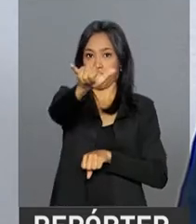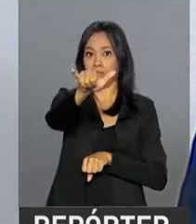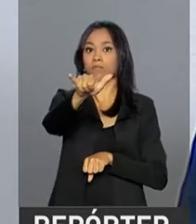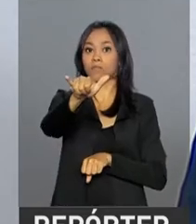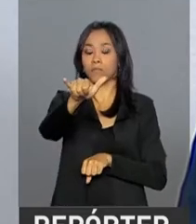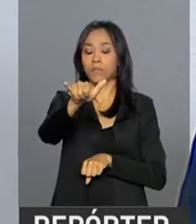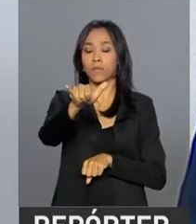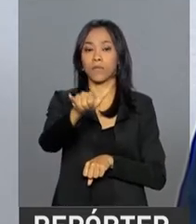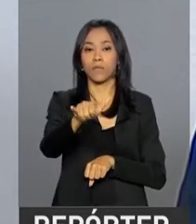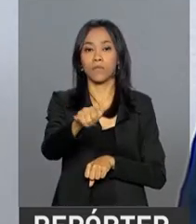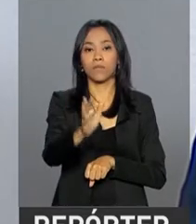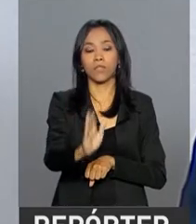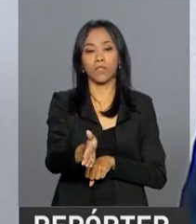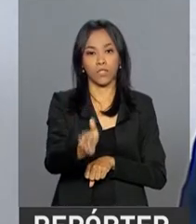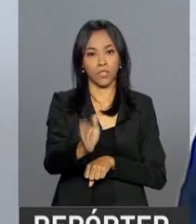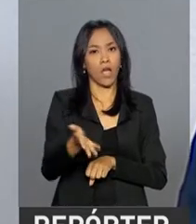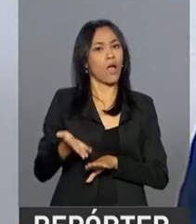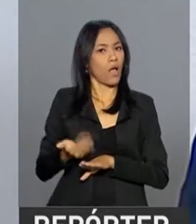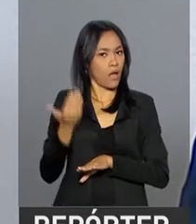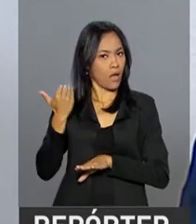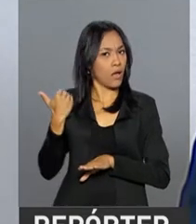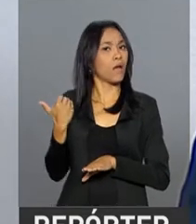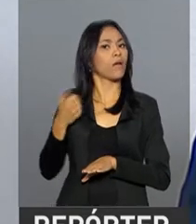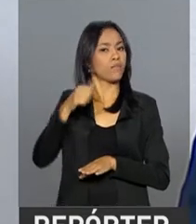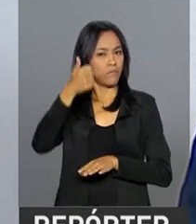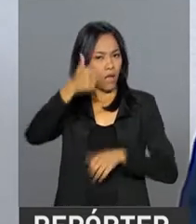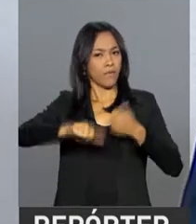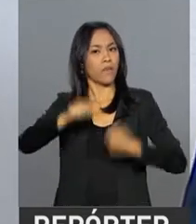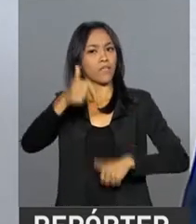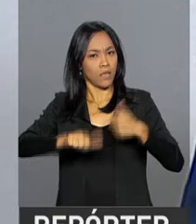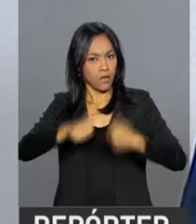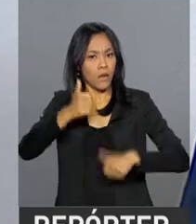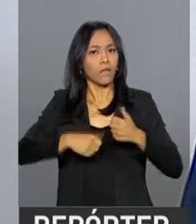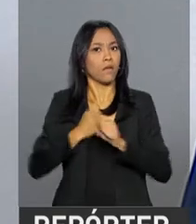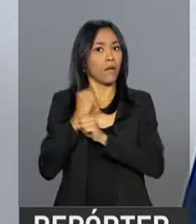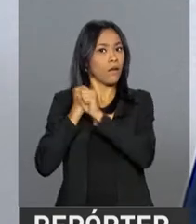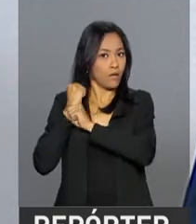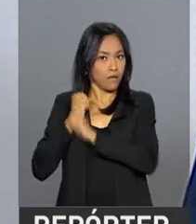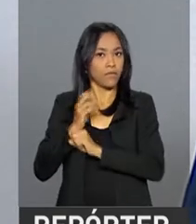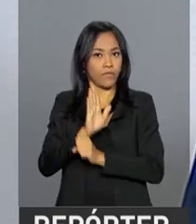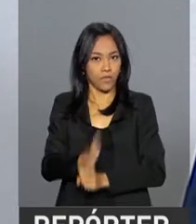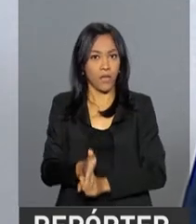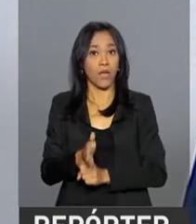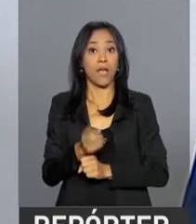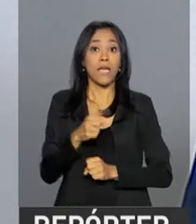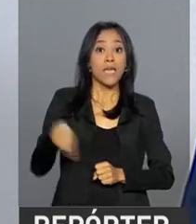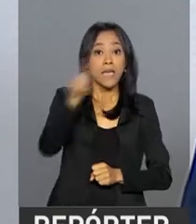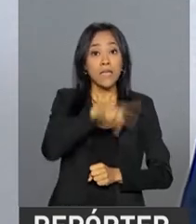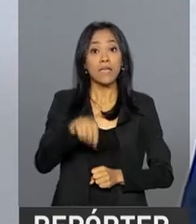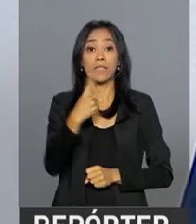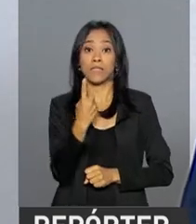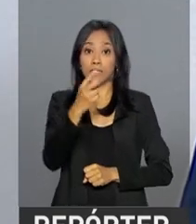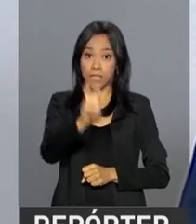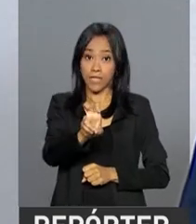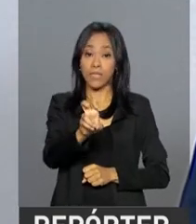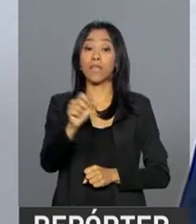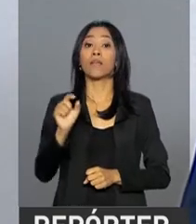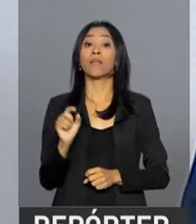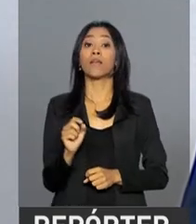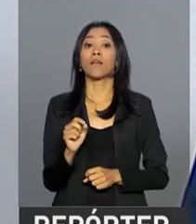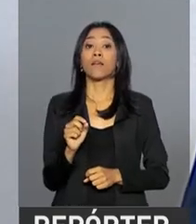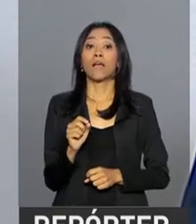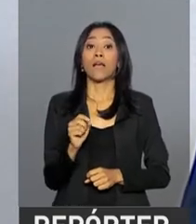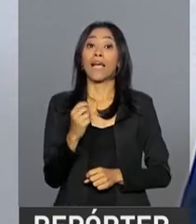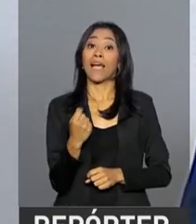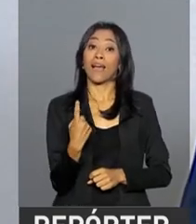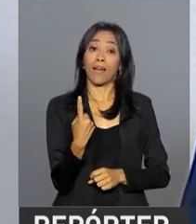já vem sendo avaliados há anos, desses 15, 14 tiveram